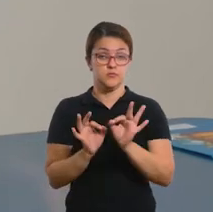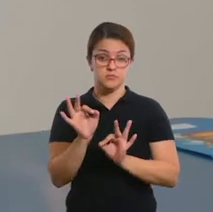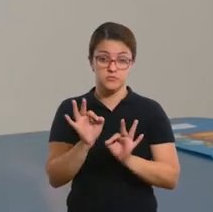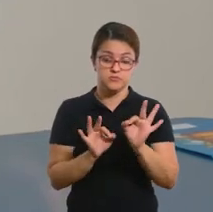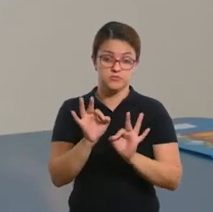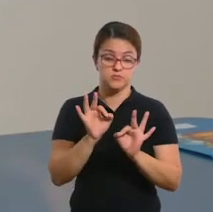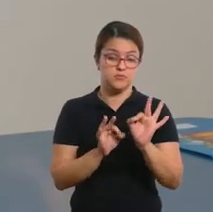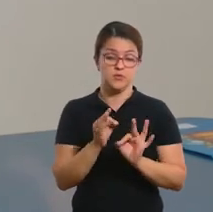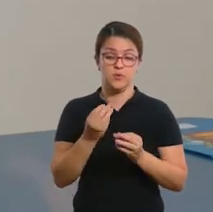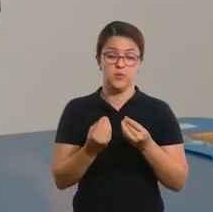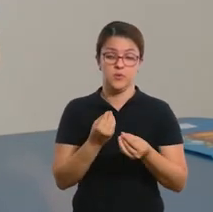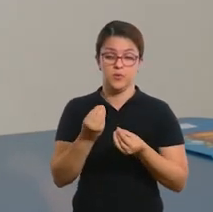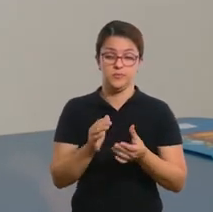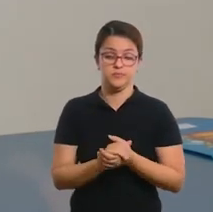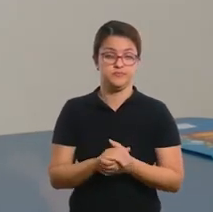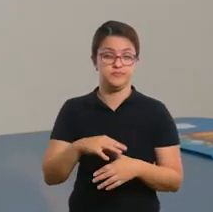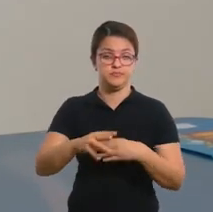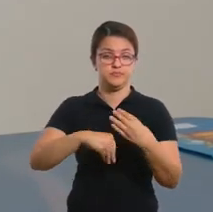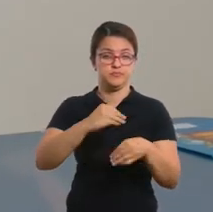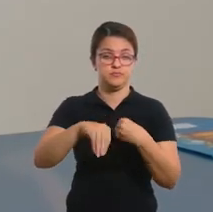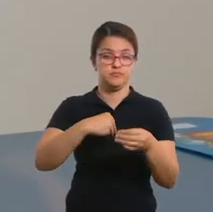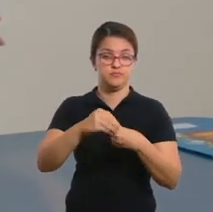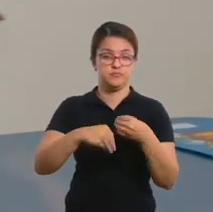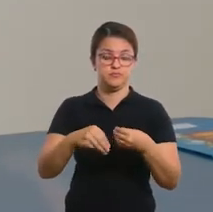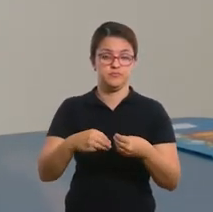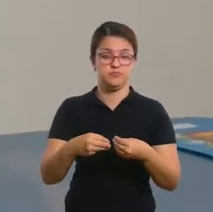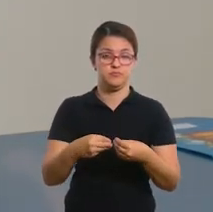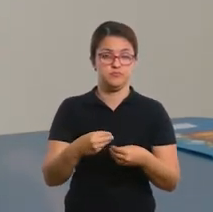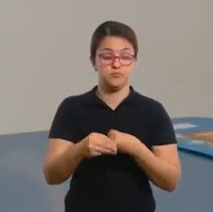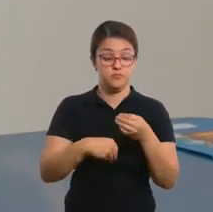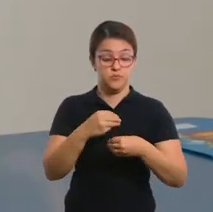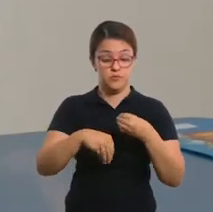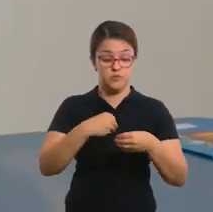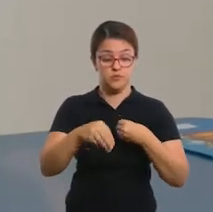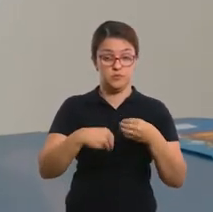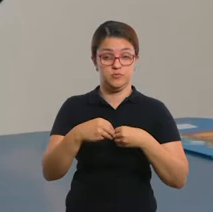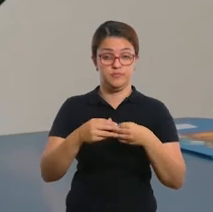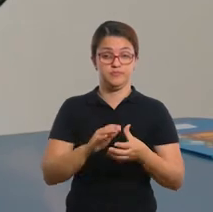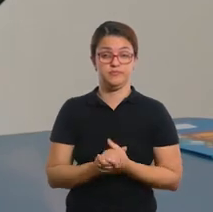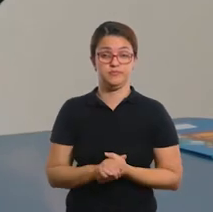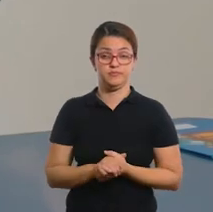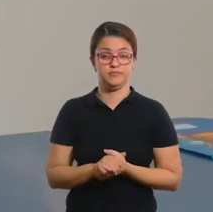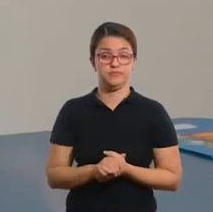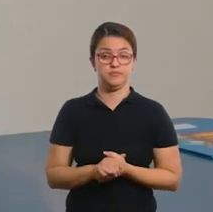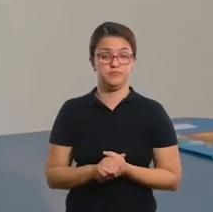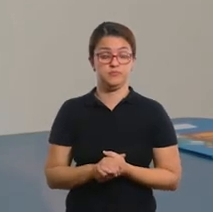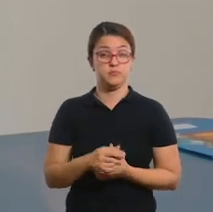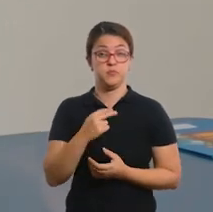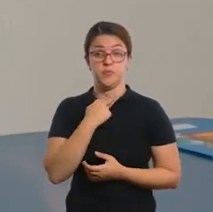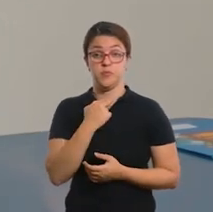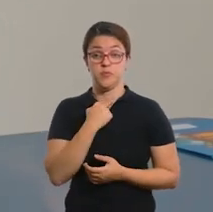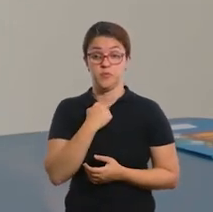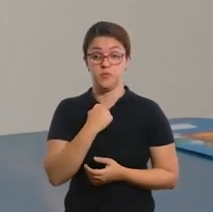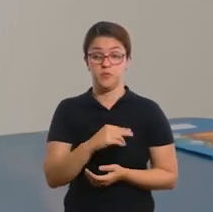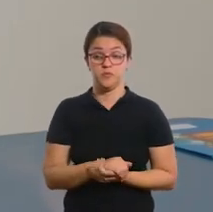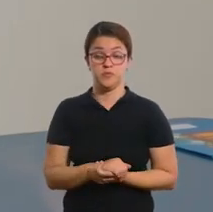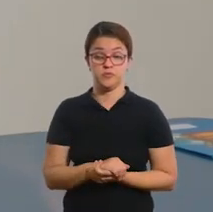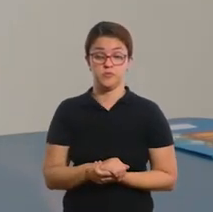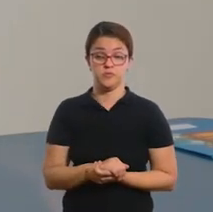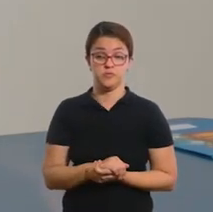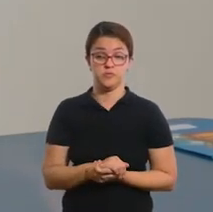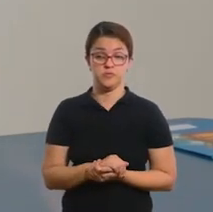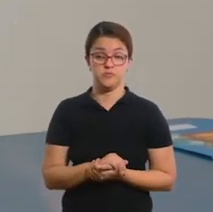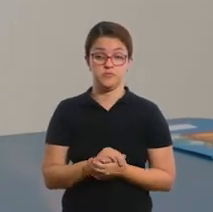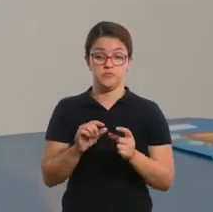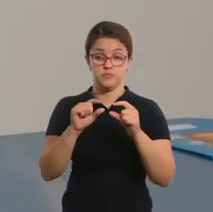simultâneas. As peças, elas devem ser misturadas à frente do jogo. E não é permitido ir